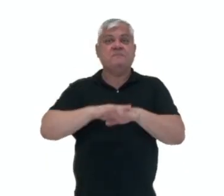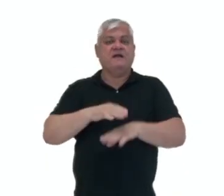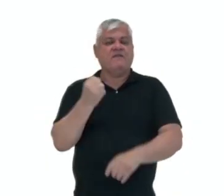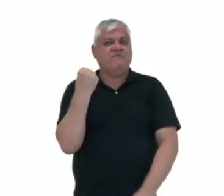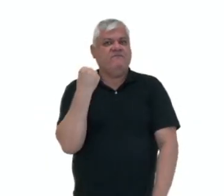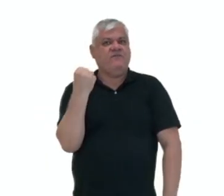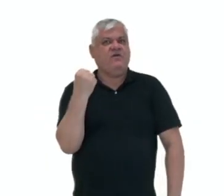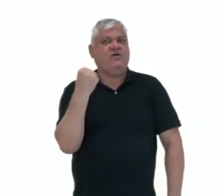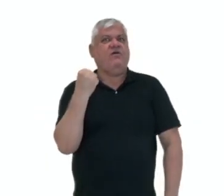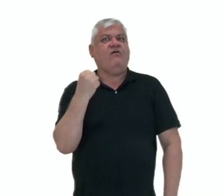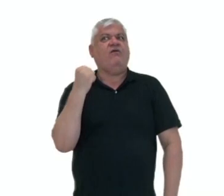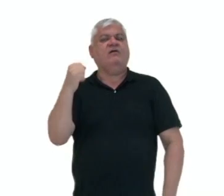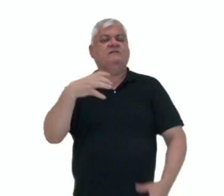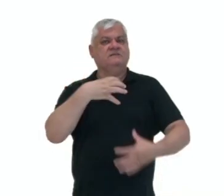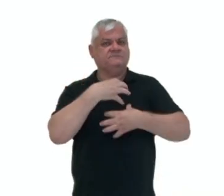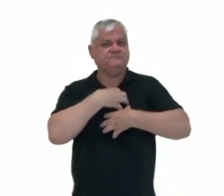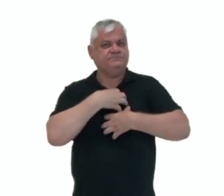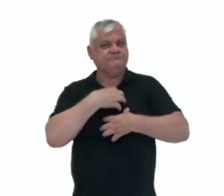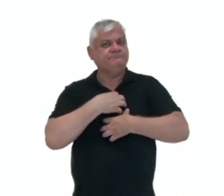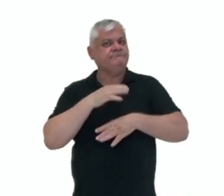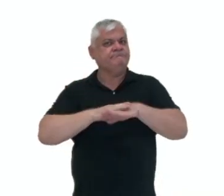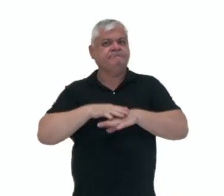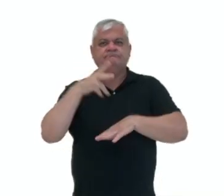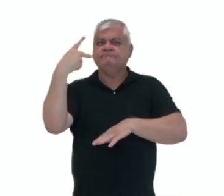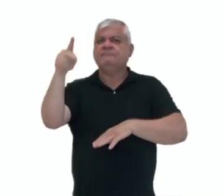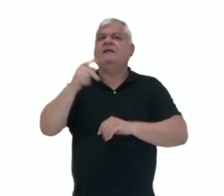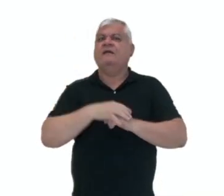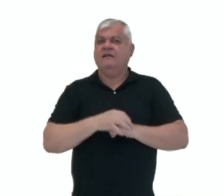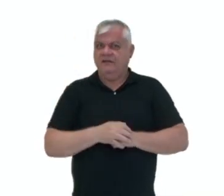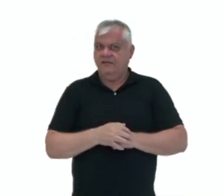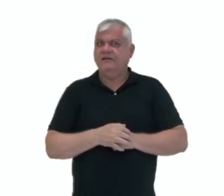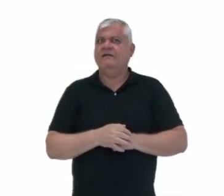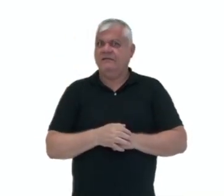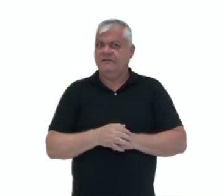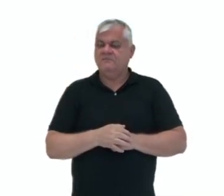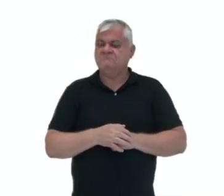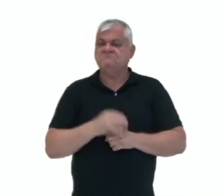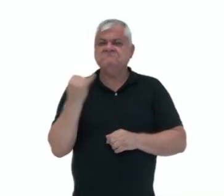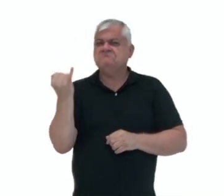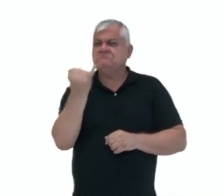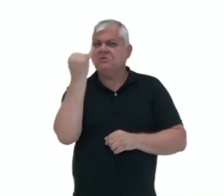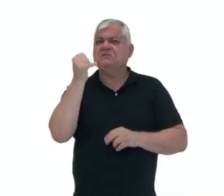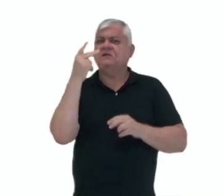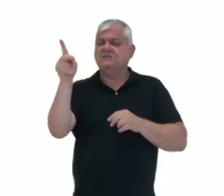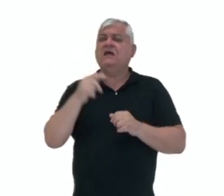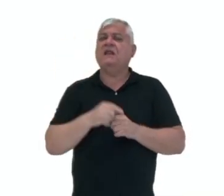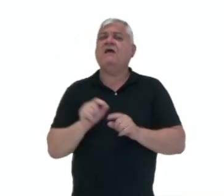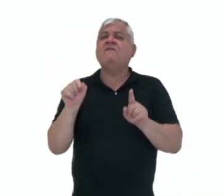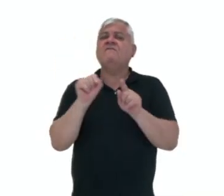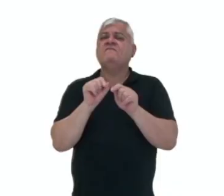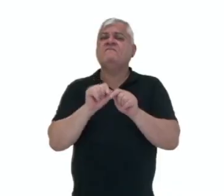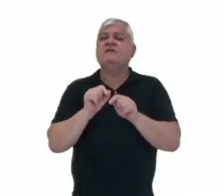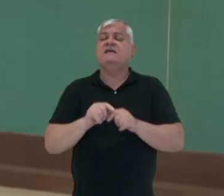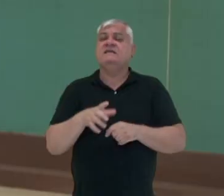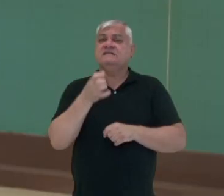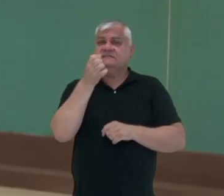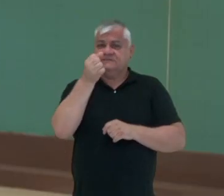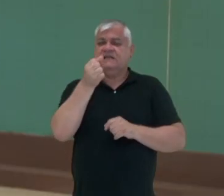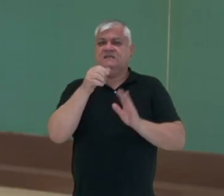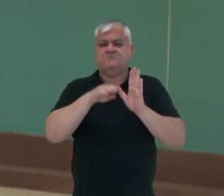forte na questão do sentimento, mais registrada dentro da história dela. Foi uma homenagem que ela teve, 6 andares do MoMA,